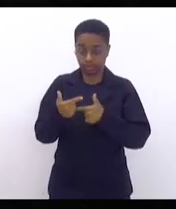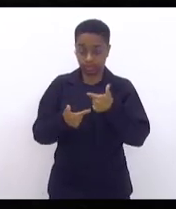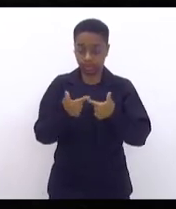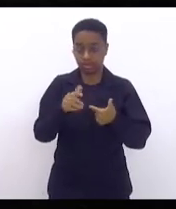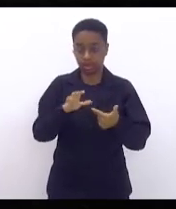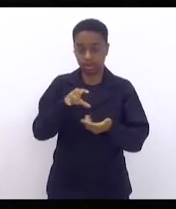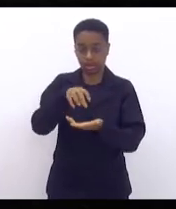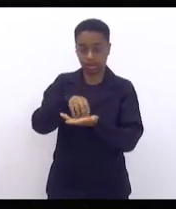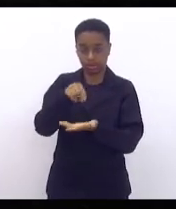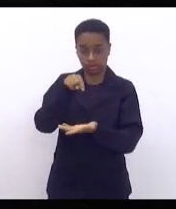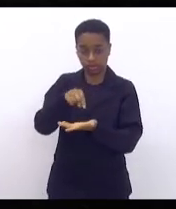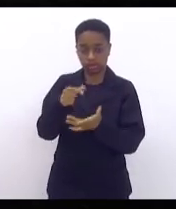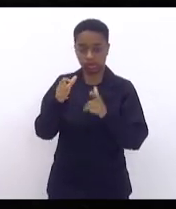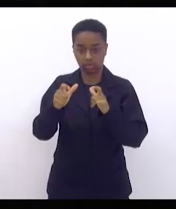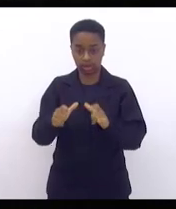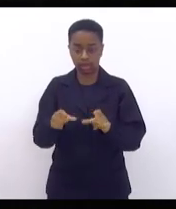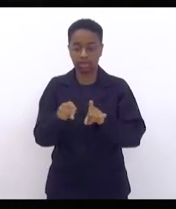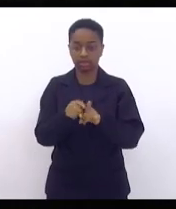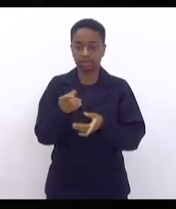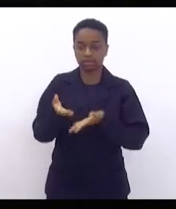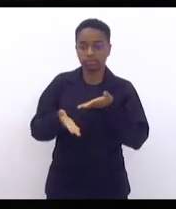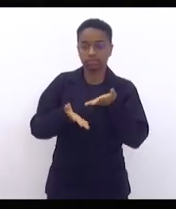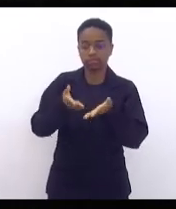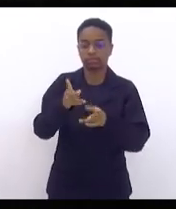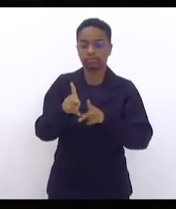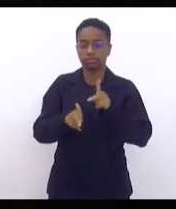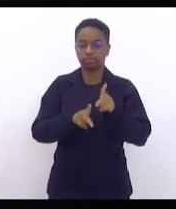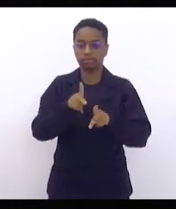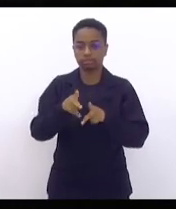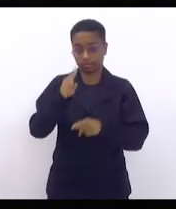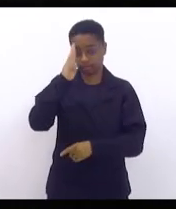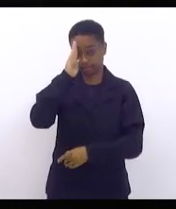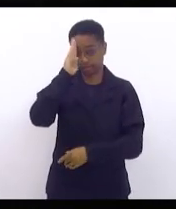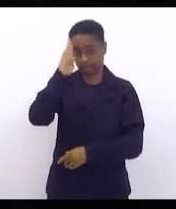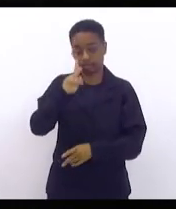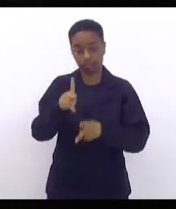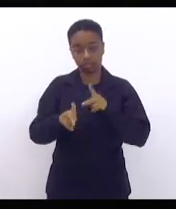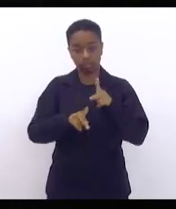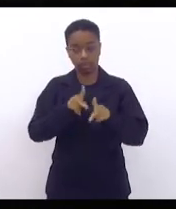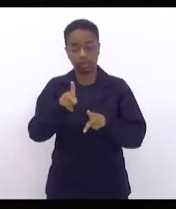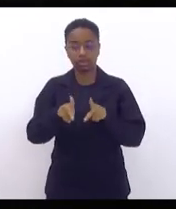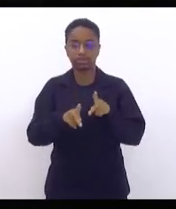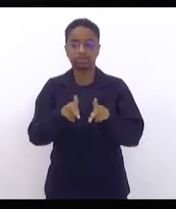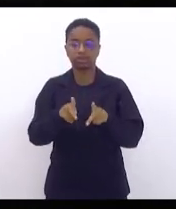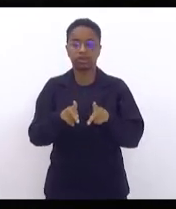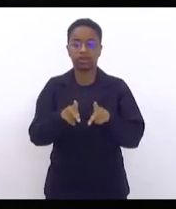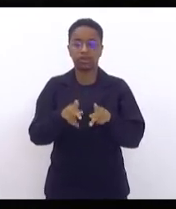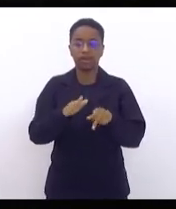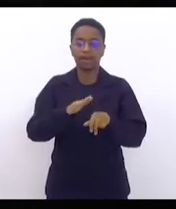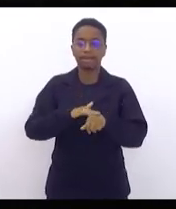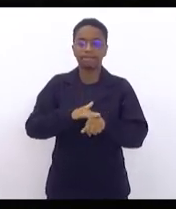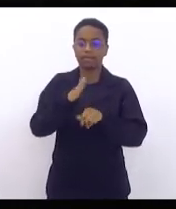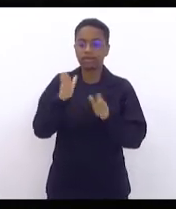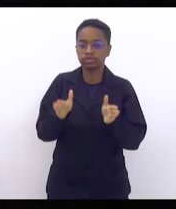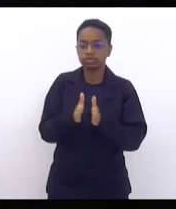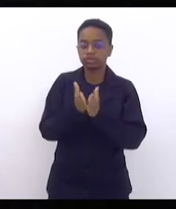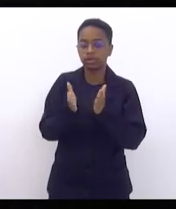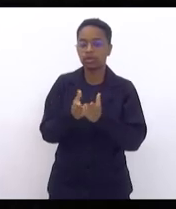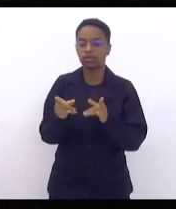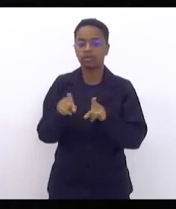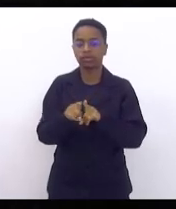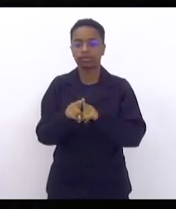Mambucaba no atendimento da população principalmente aquela que é mais carente e que precisa acessar